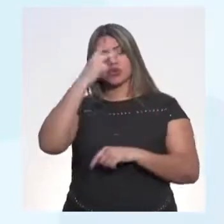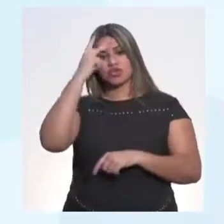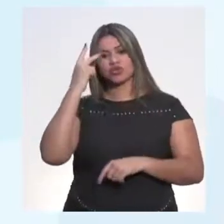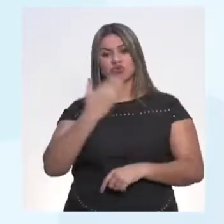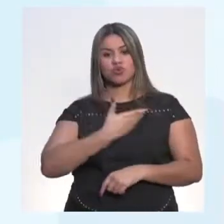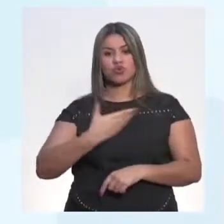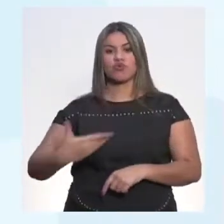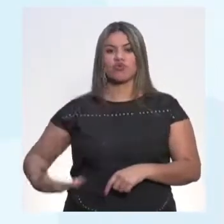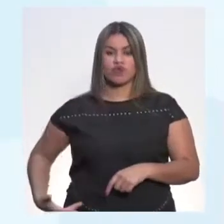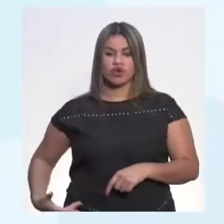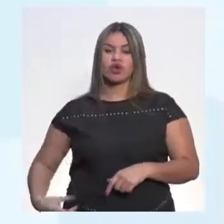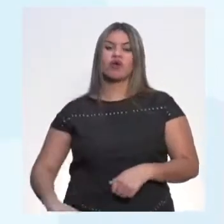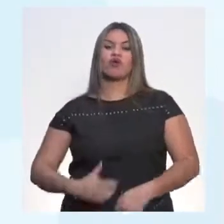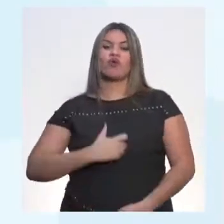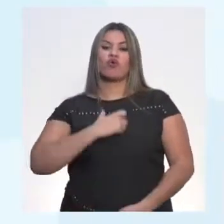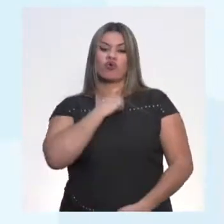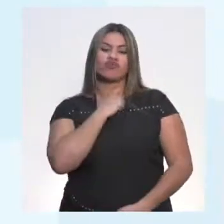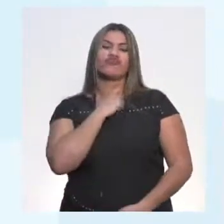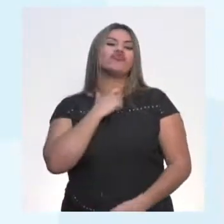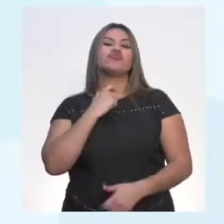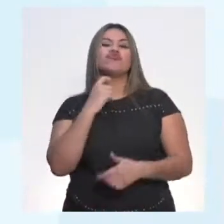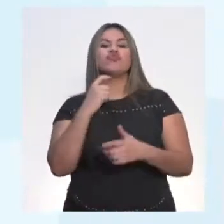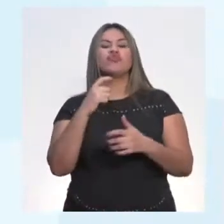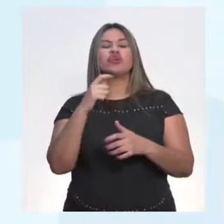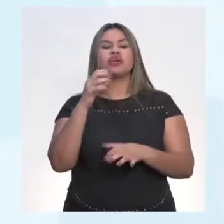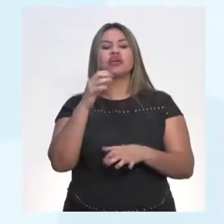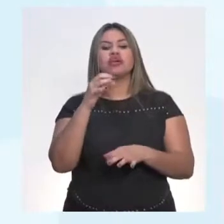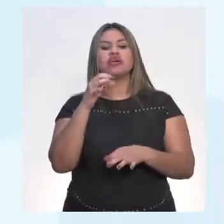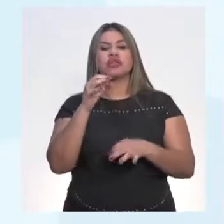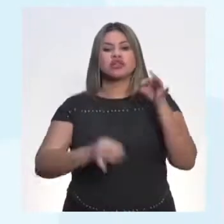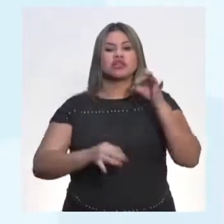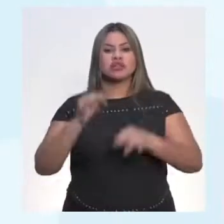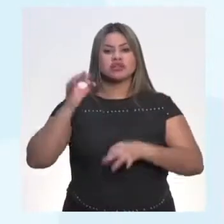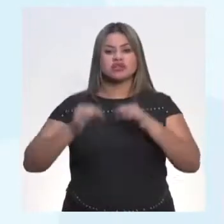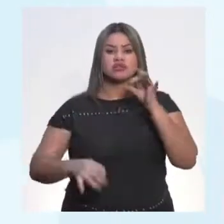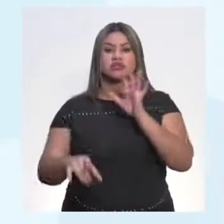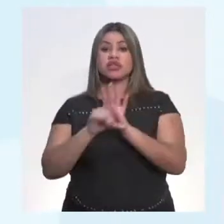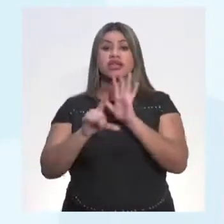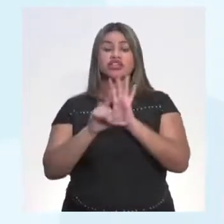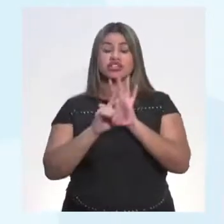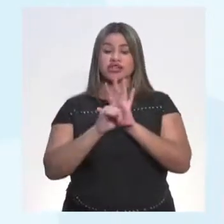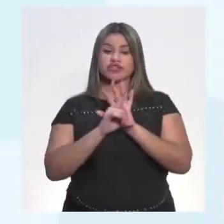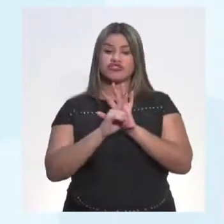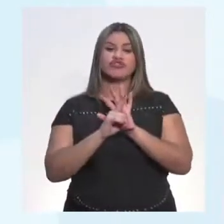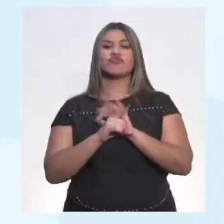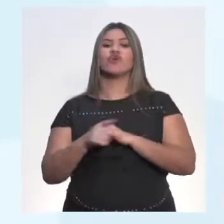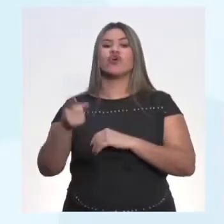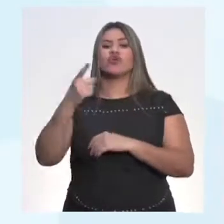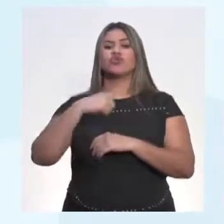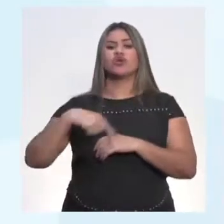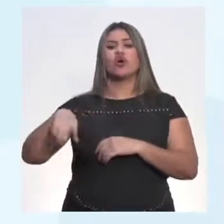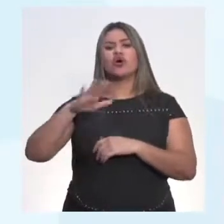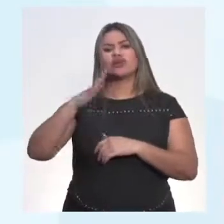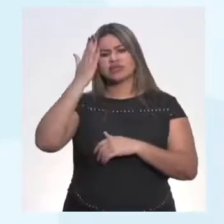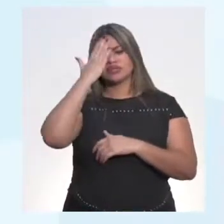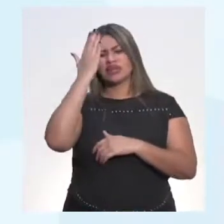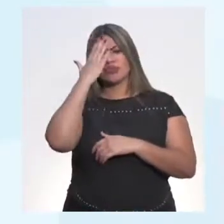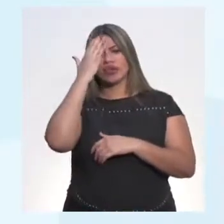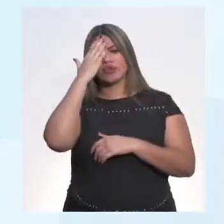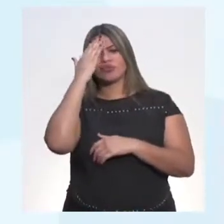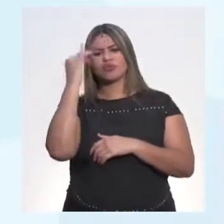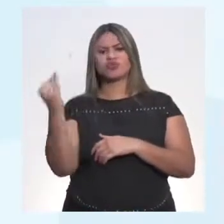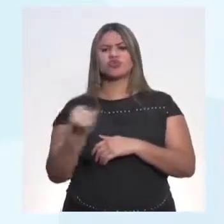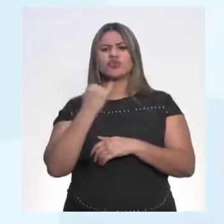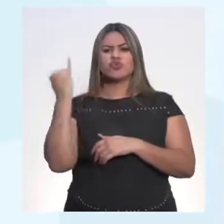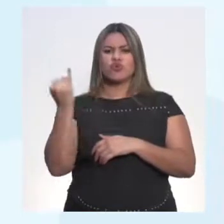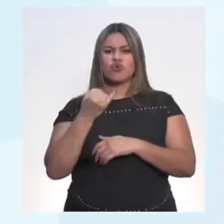do Poder Executivo e legislativo Será que a população brasileira vocês os vizinhos os amigos nós temos consciência da